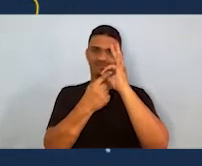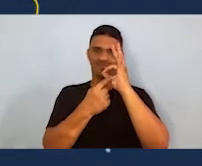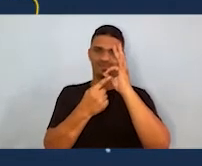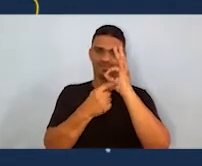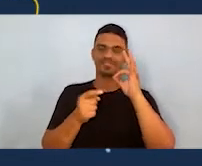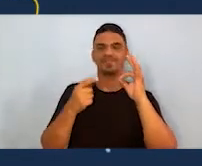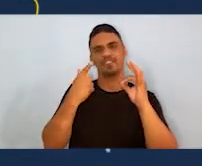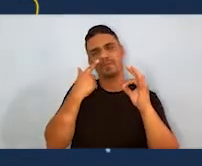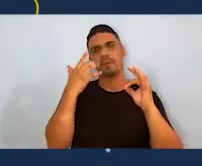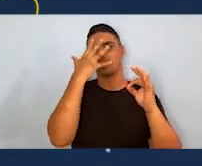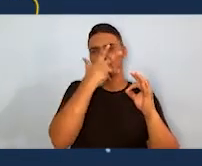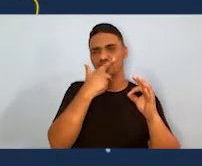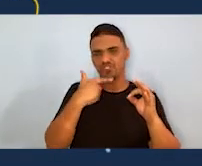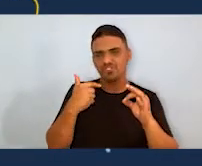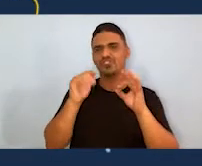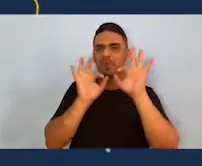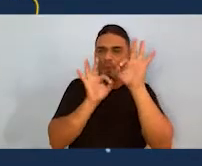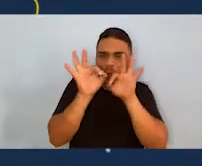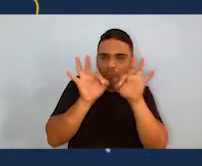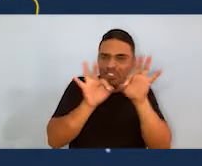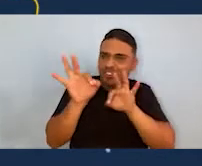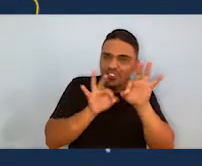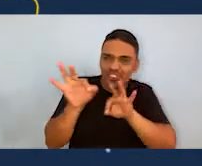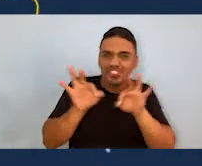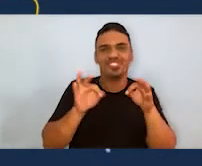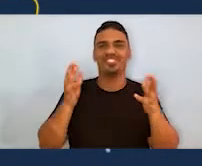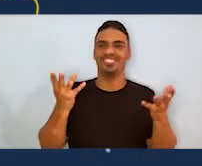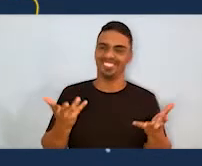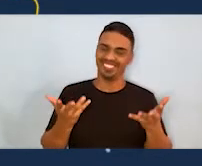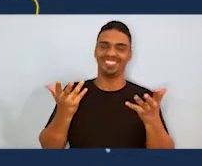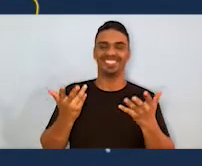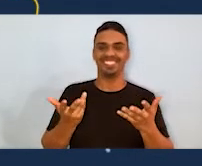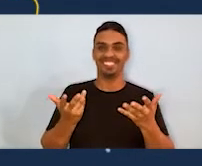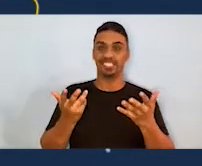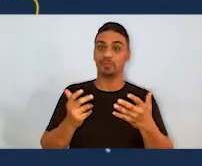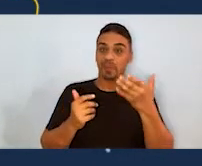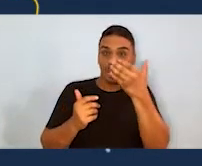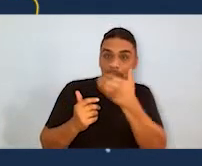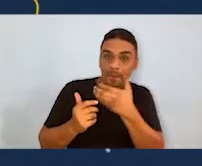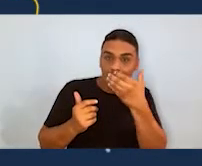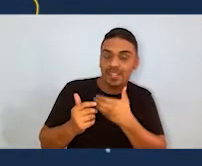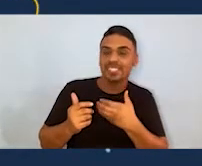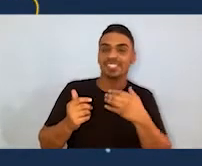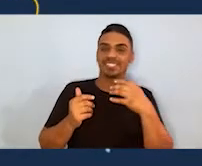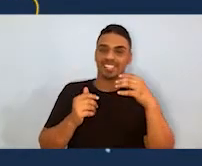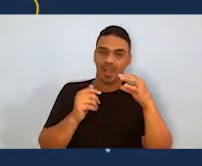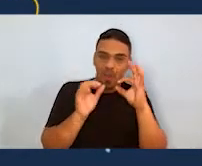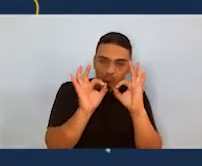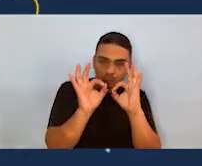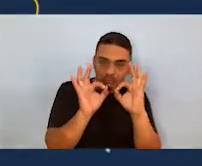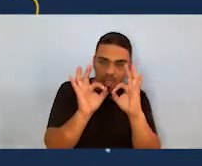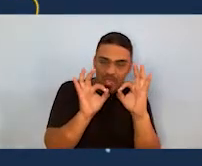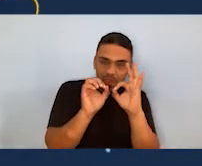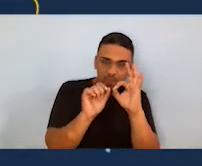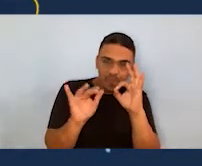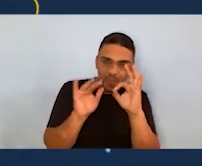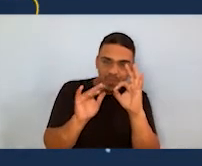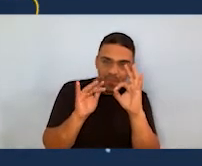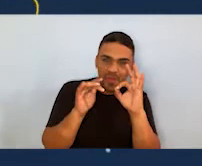mais arrumadinha, mais bonitinha. Então tá aí, maçã com olhinho, com reflexozinho